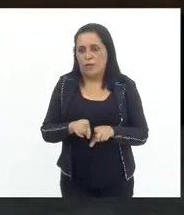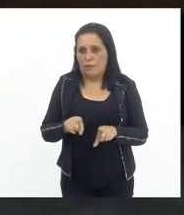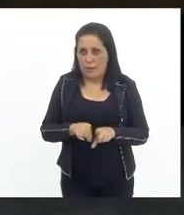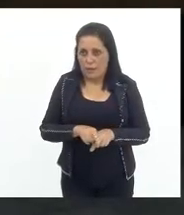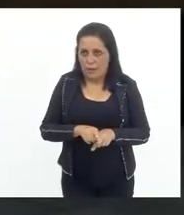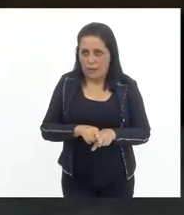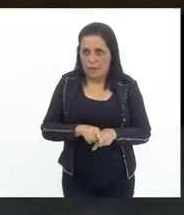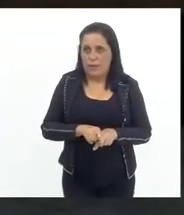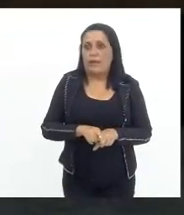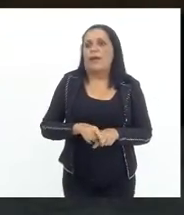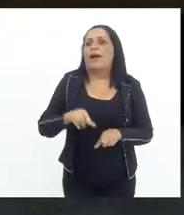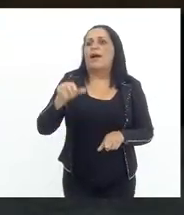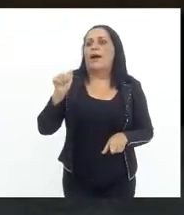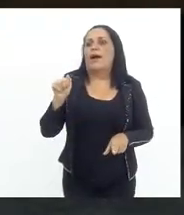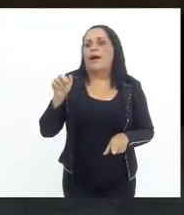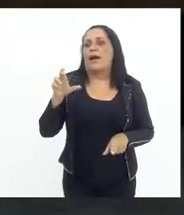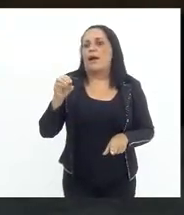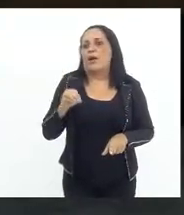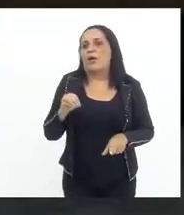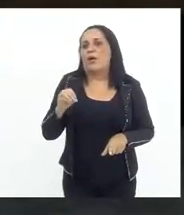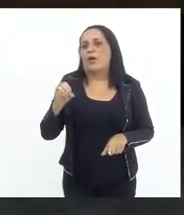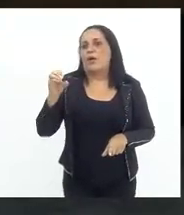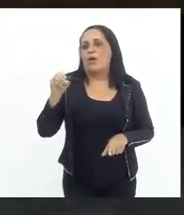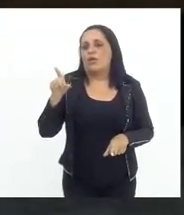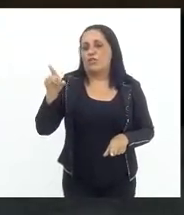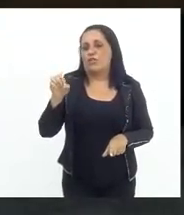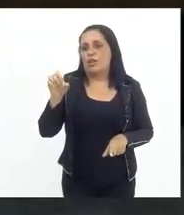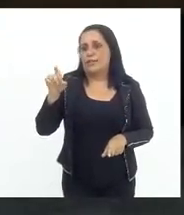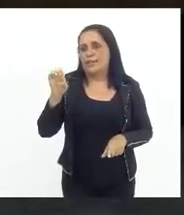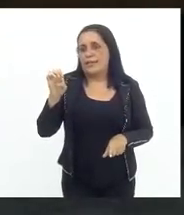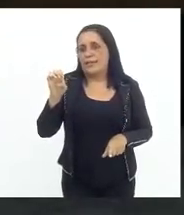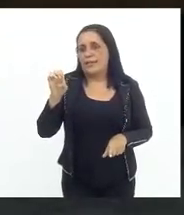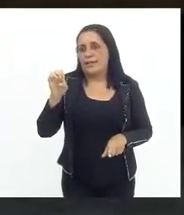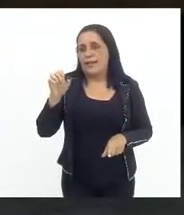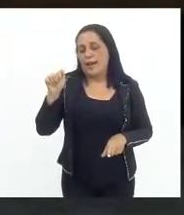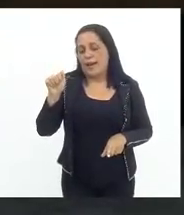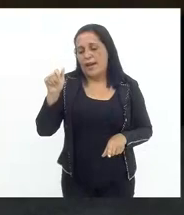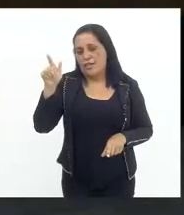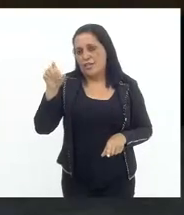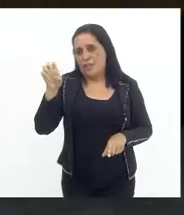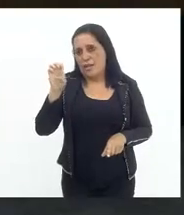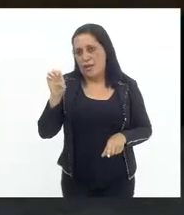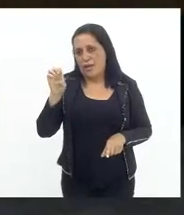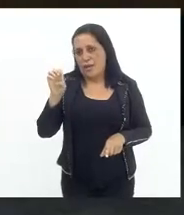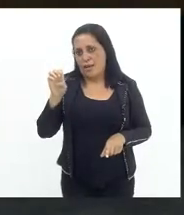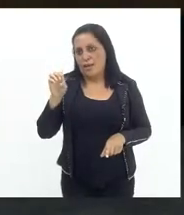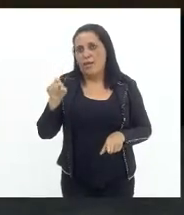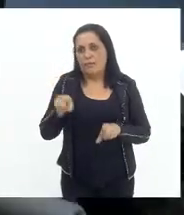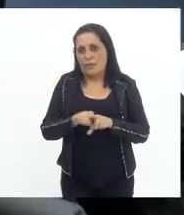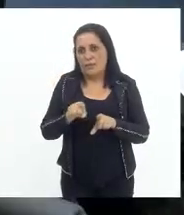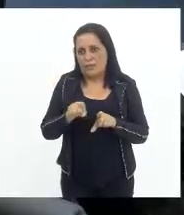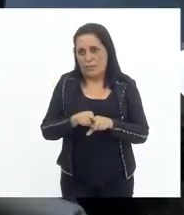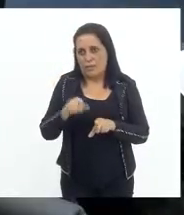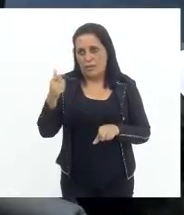Okearô, Oxóssi e Laroyê, Exu. Axé para quem é de axé, axé para quem também não é.